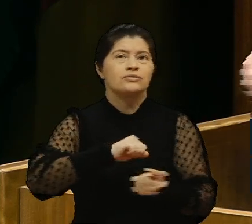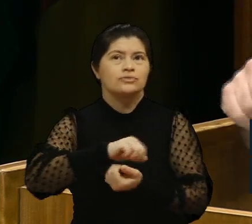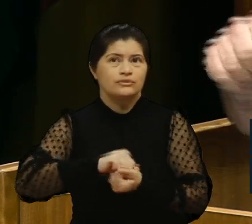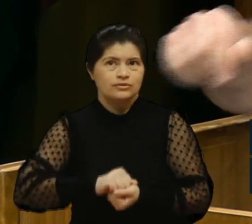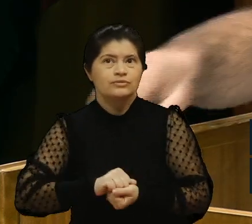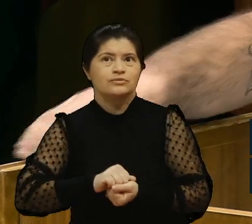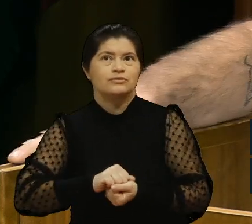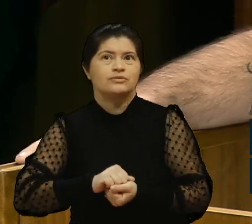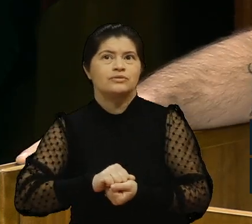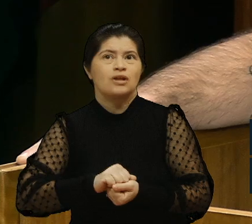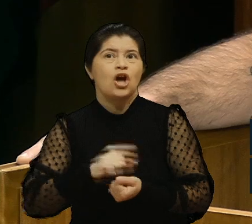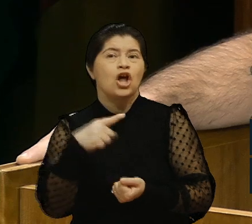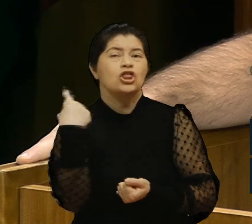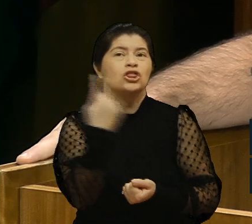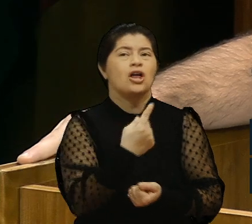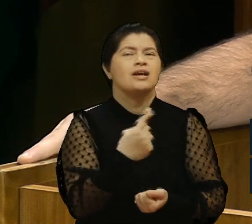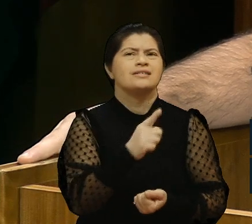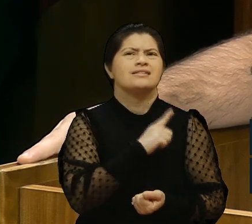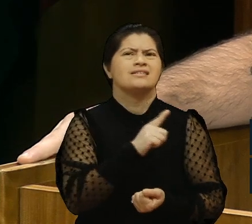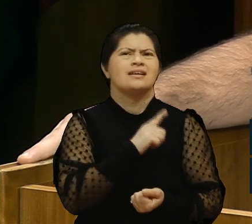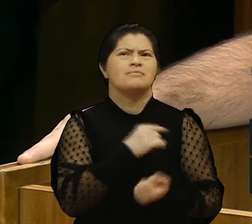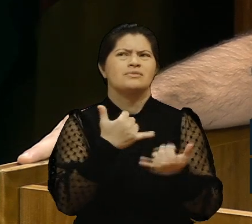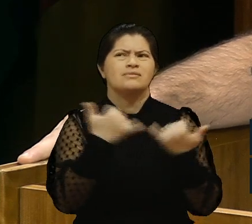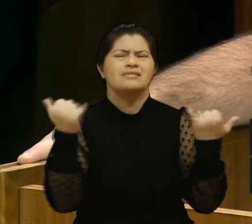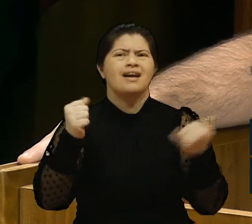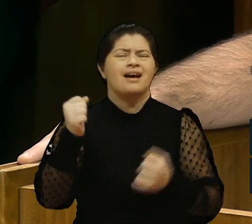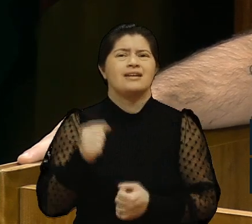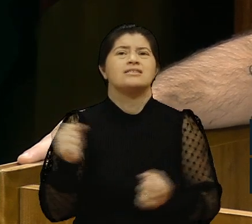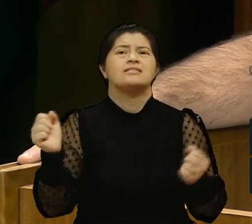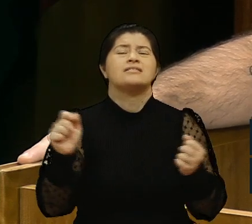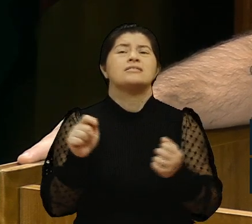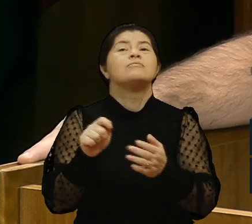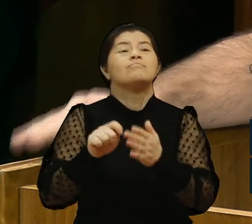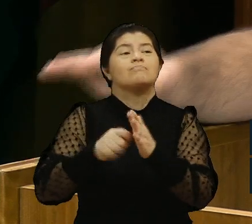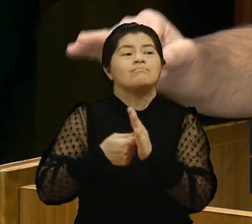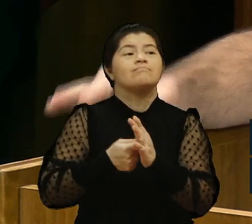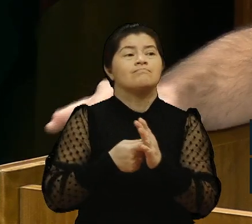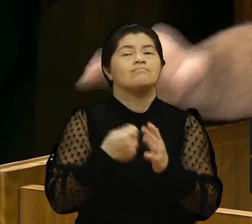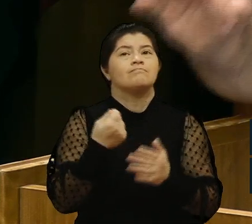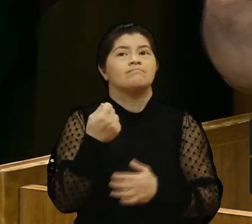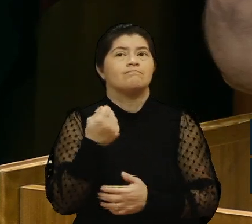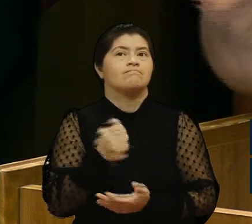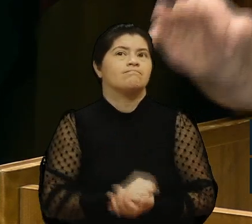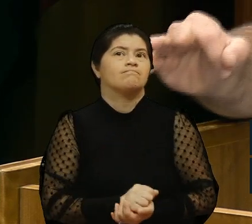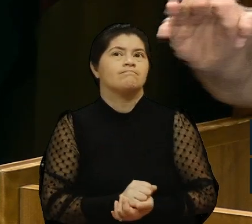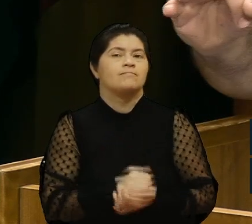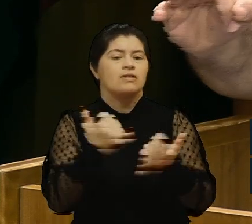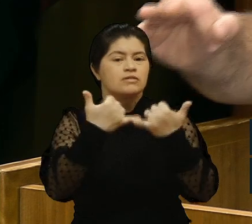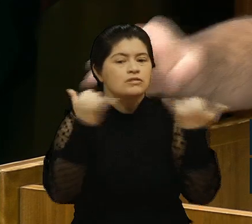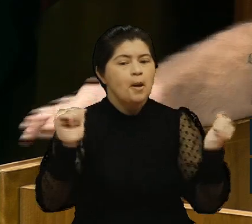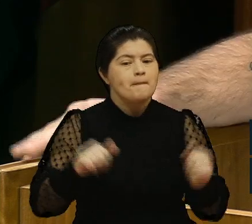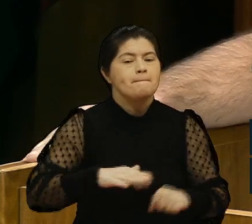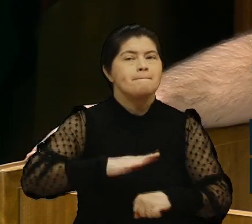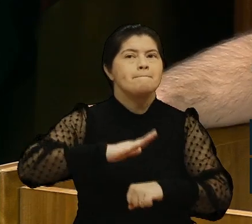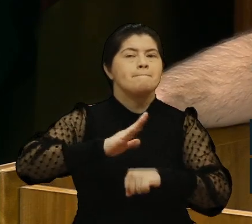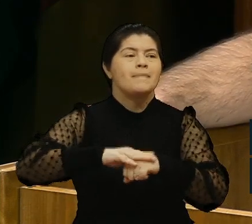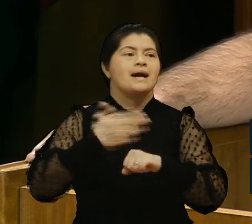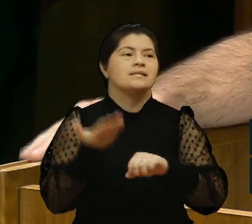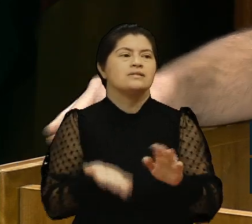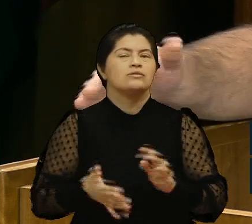Nós estamos com as termoelétricas ligadas, ou seja, energia cada vez mais